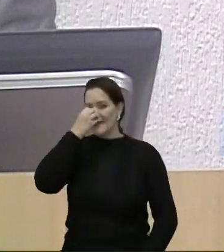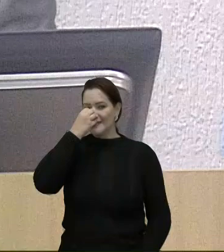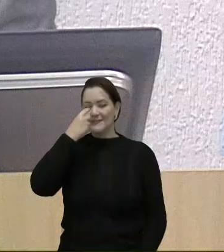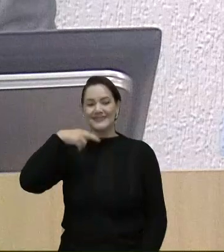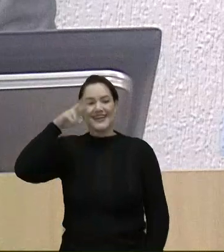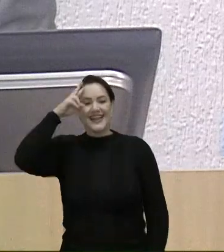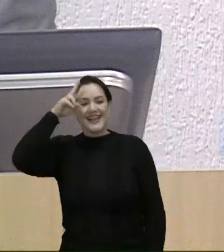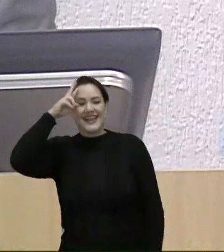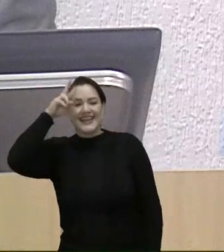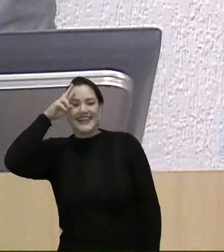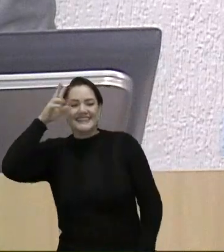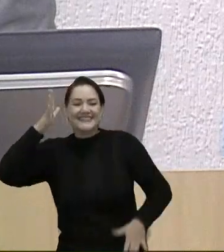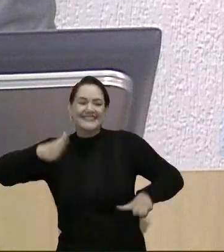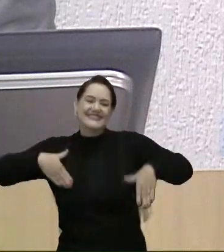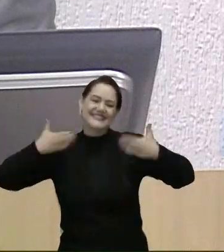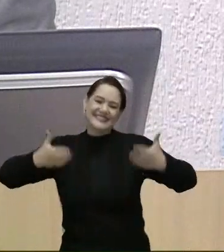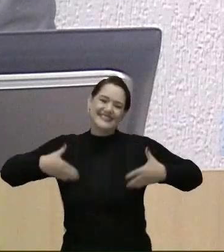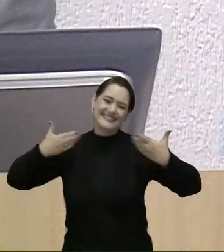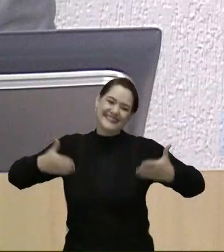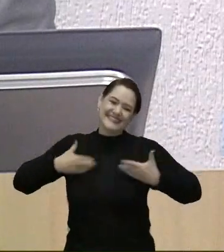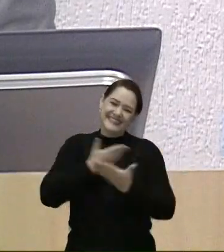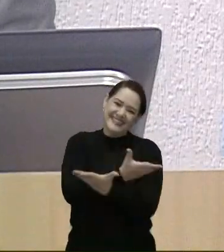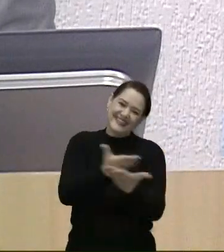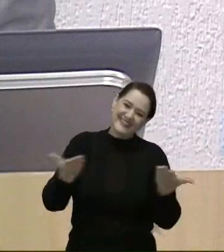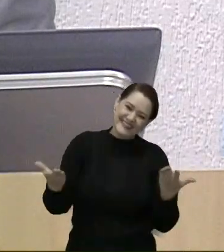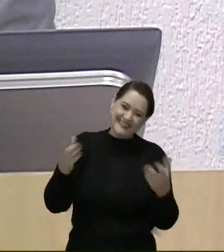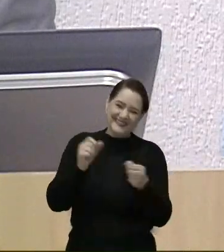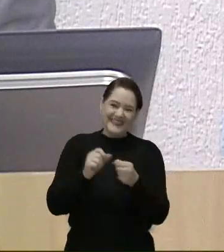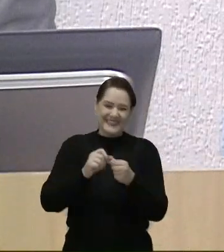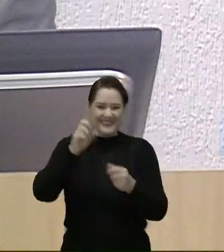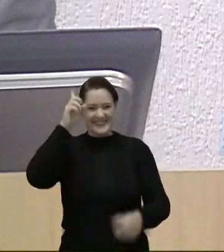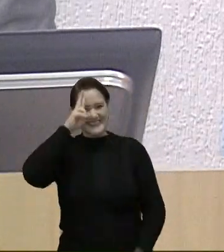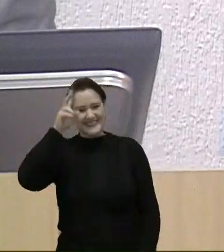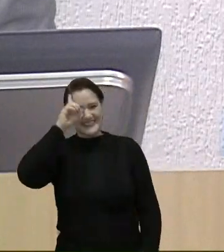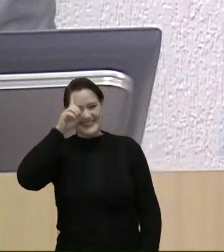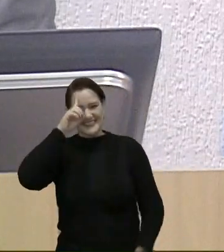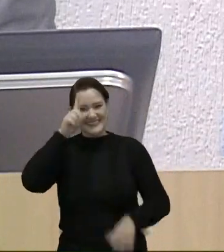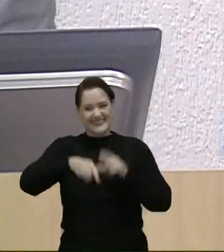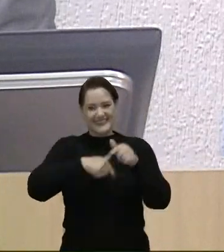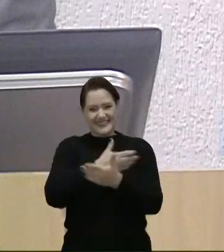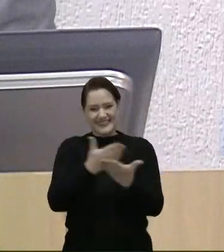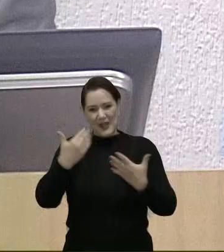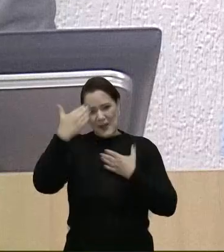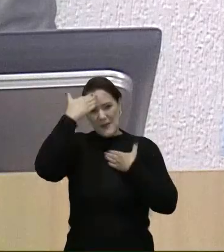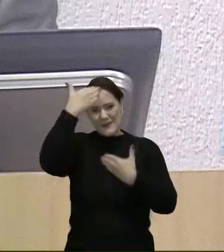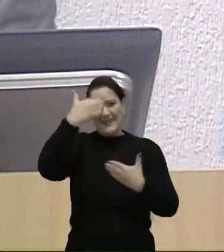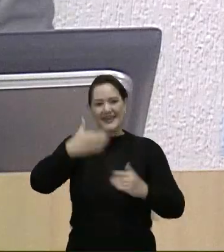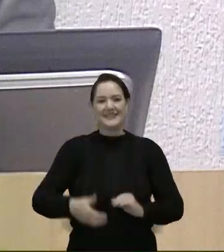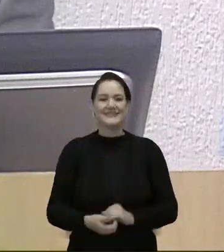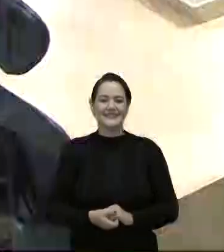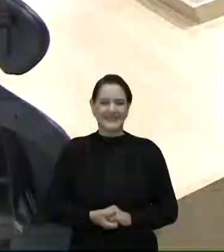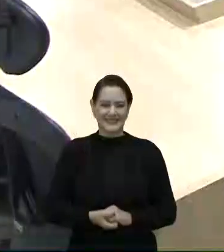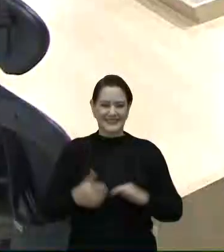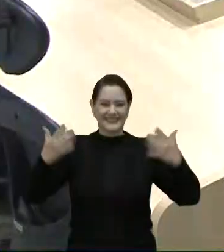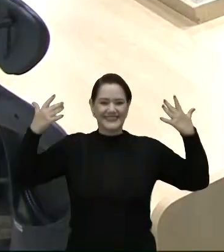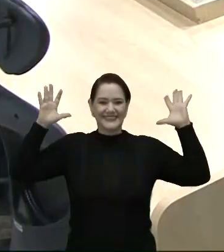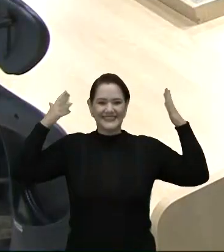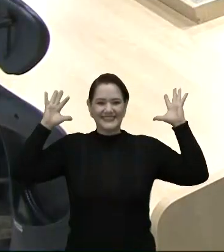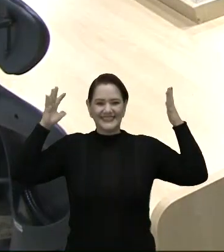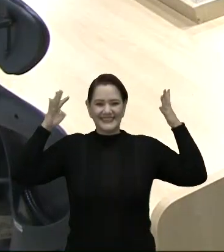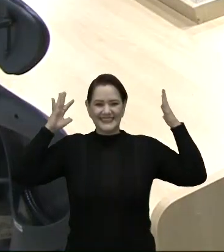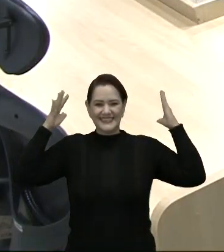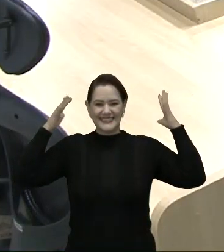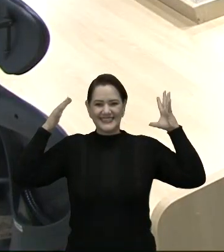guardar aquela memória alegre. É isso que vocês constroem no dia a dia com o trabalho de vocês. Muito obrigado.